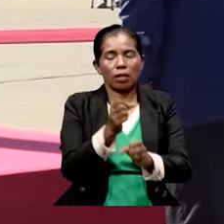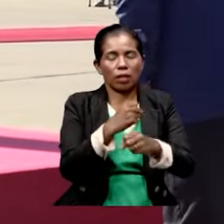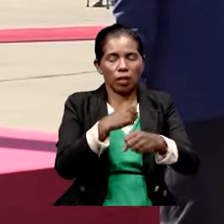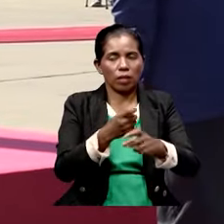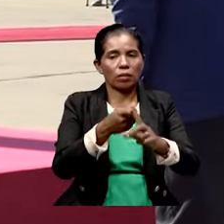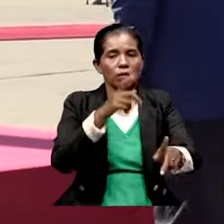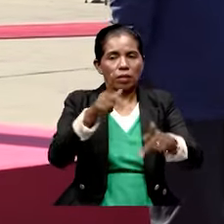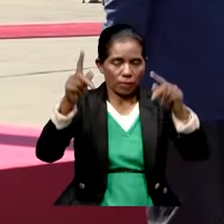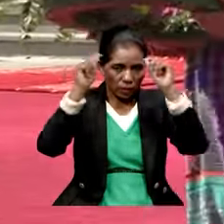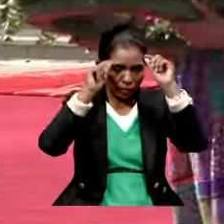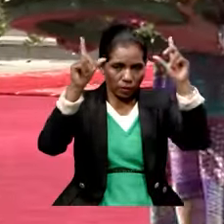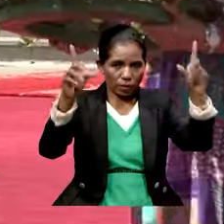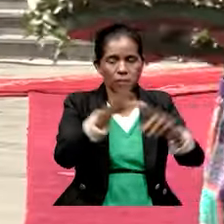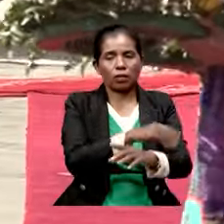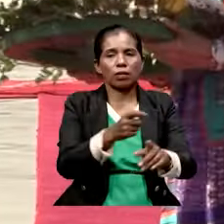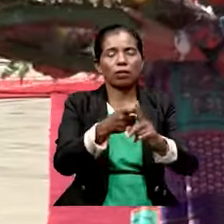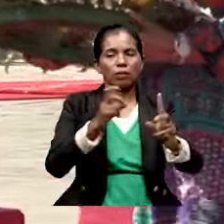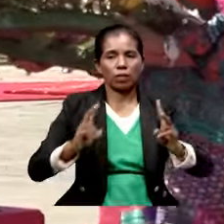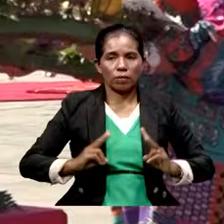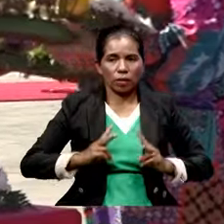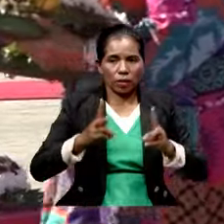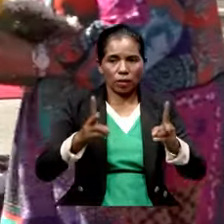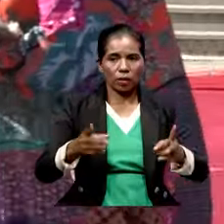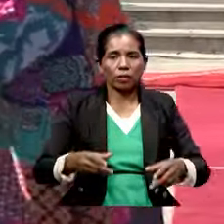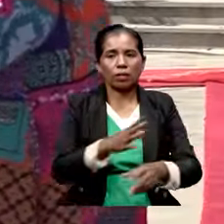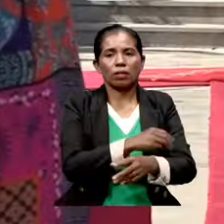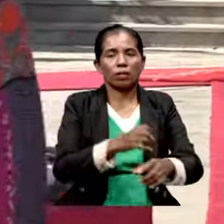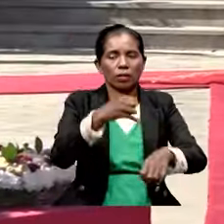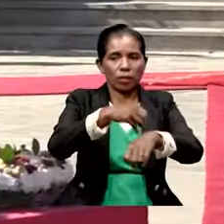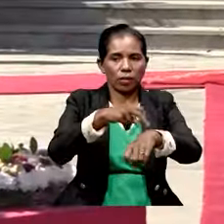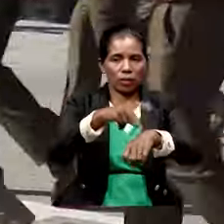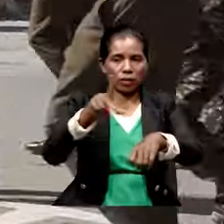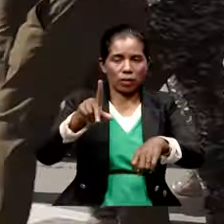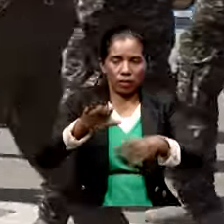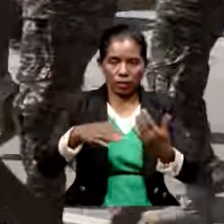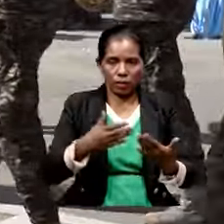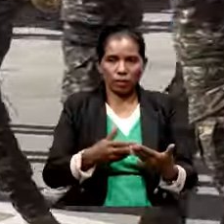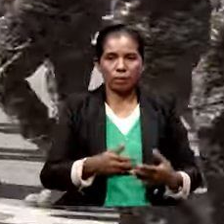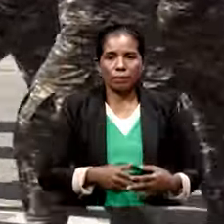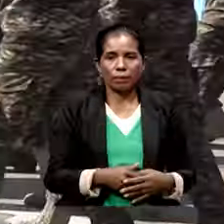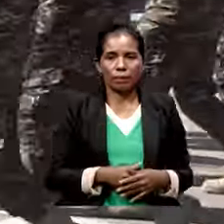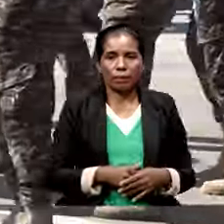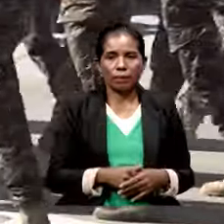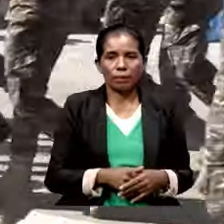husi povo Timor Leste no monstro se veterano Sira Força Internacional Nien, equipa cobertura GMN.